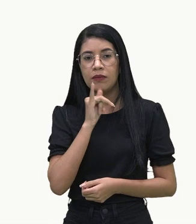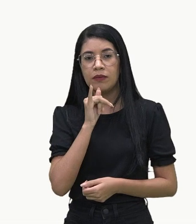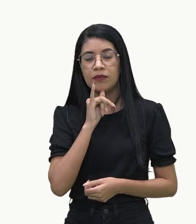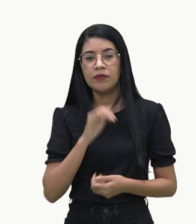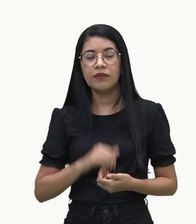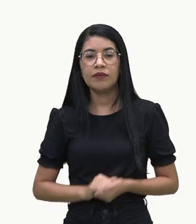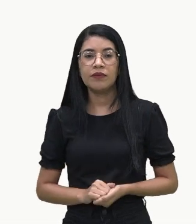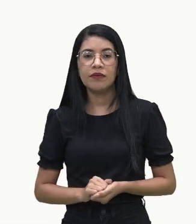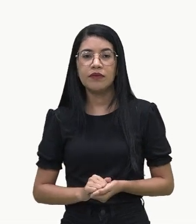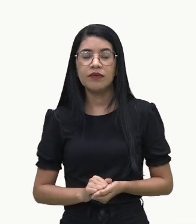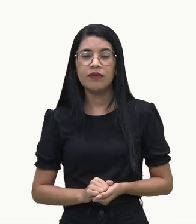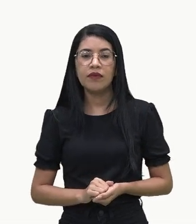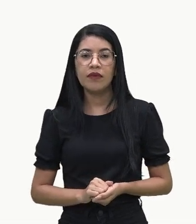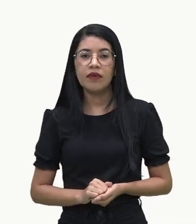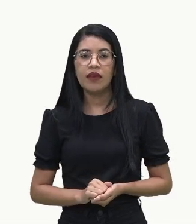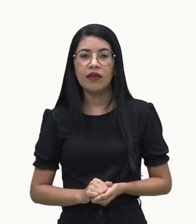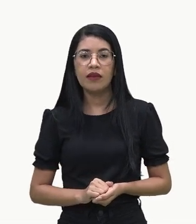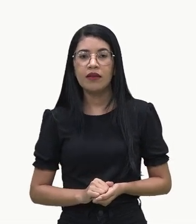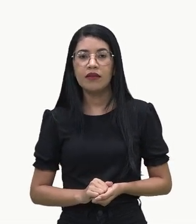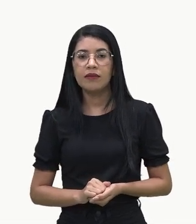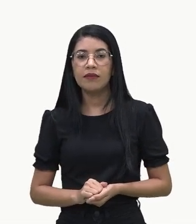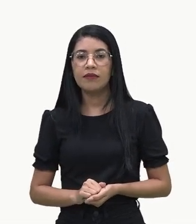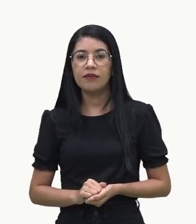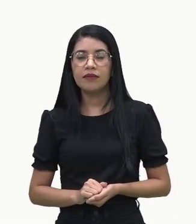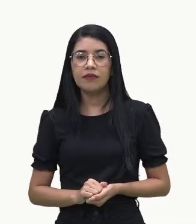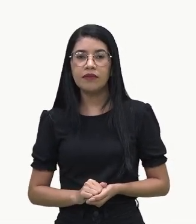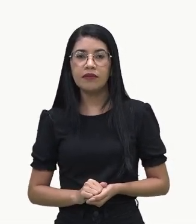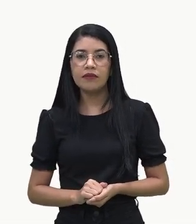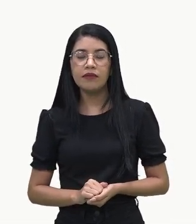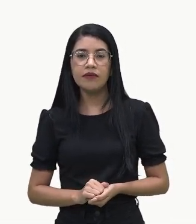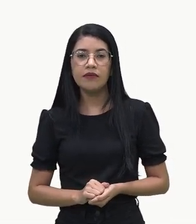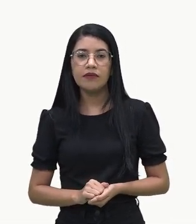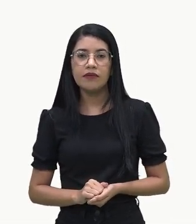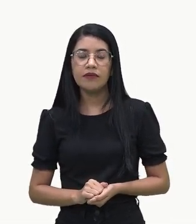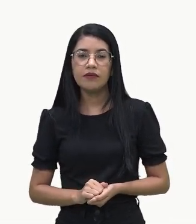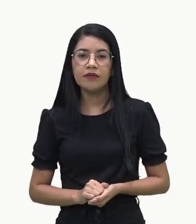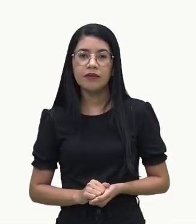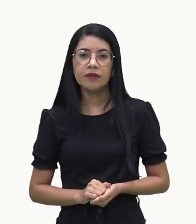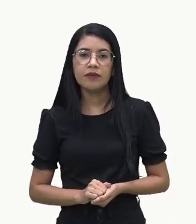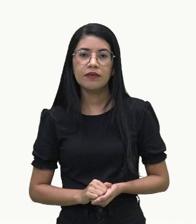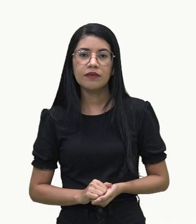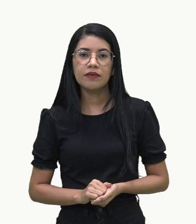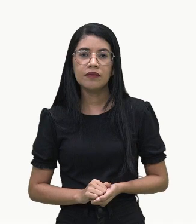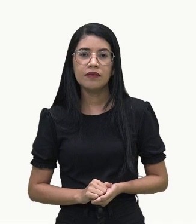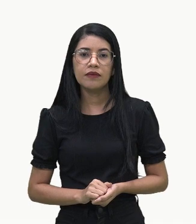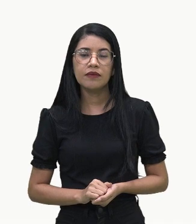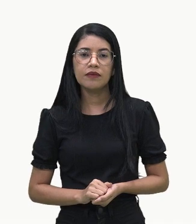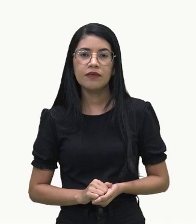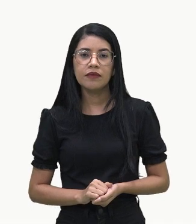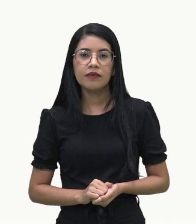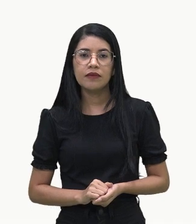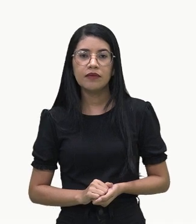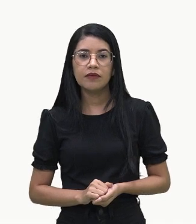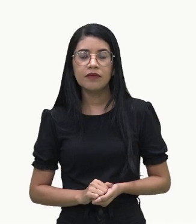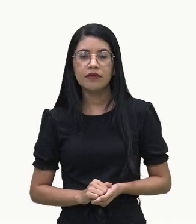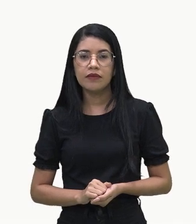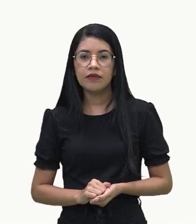melhor. Nós vamos ter aqui esse próximo número, que vai